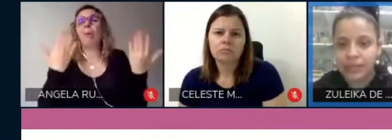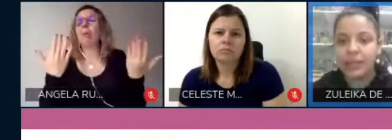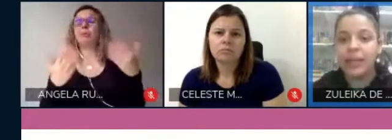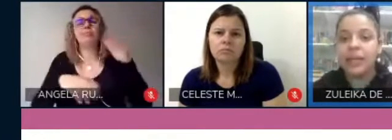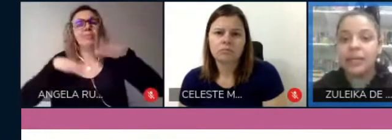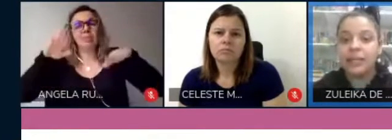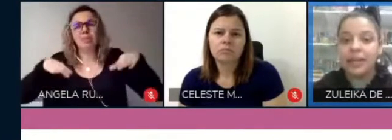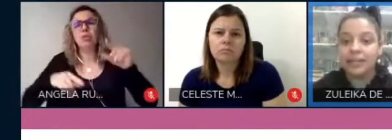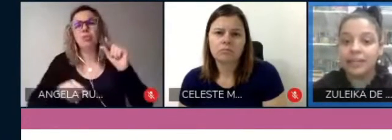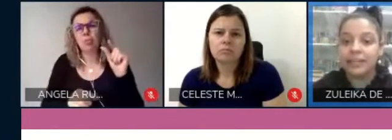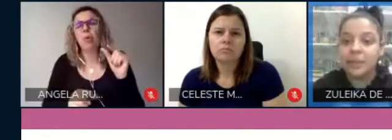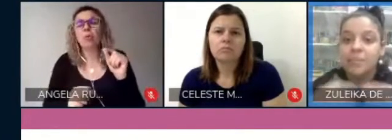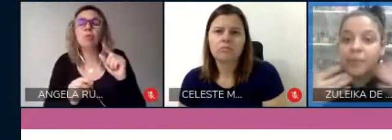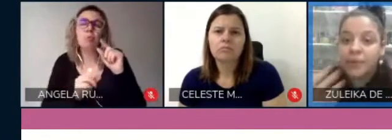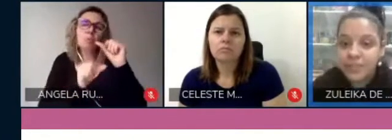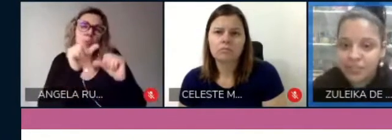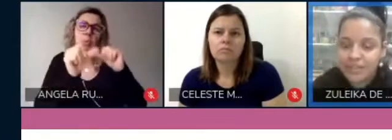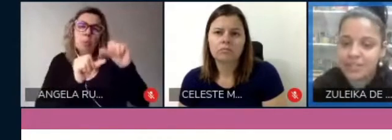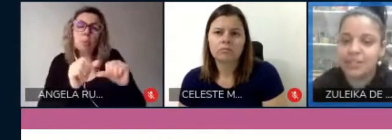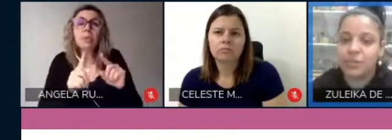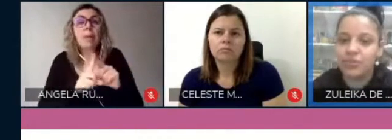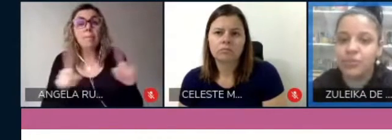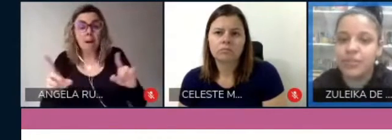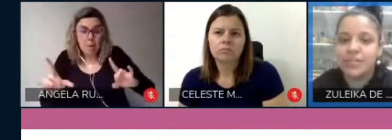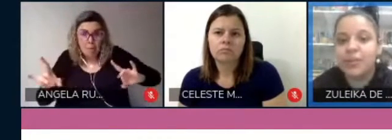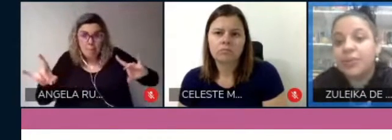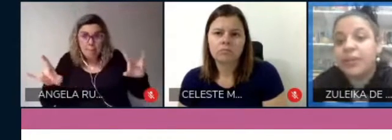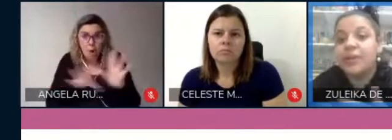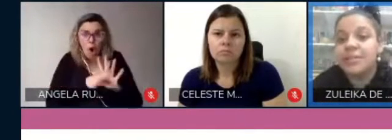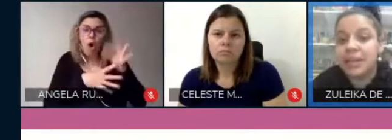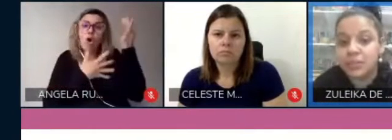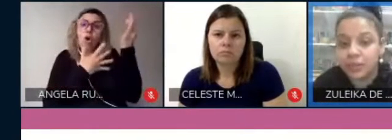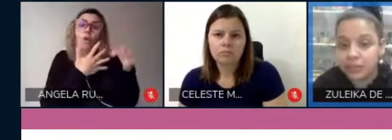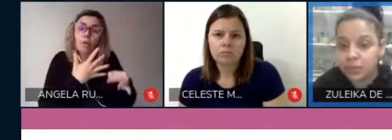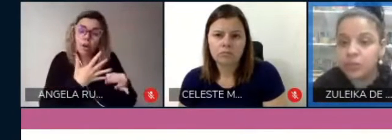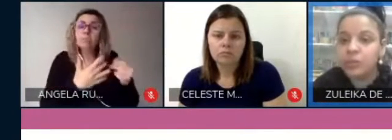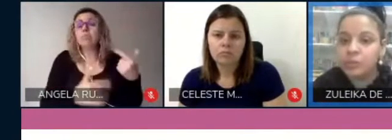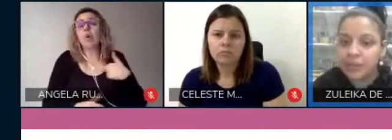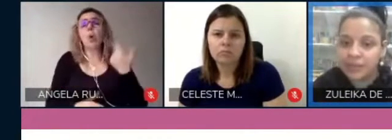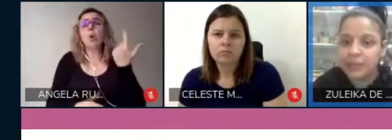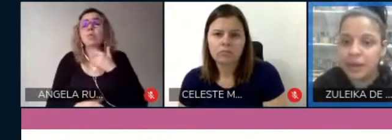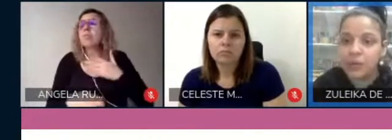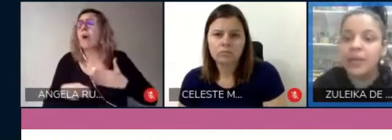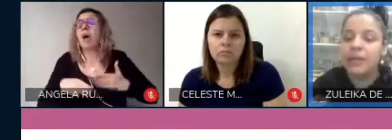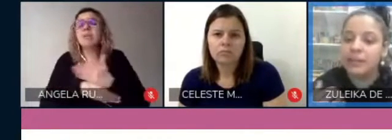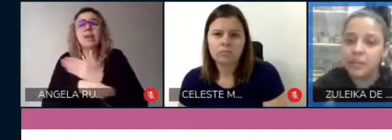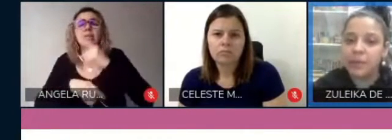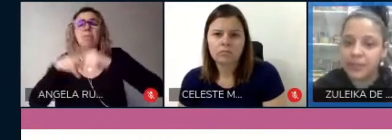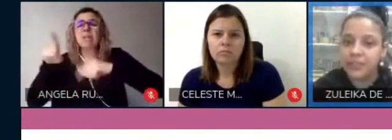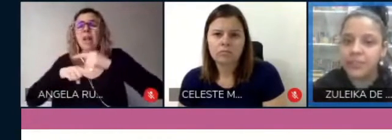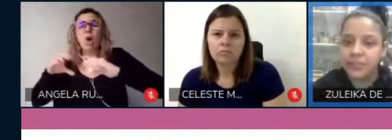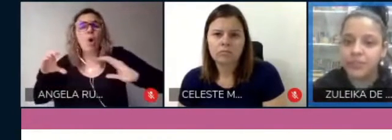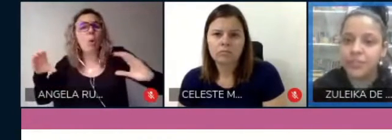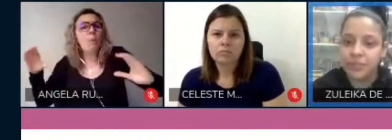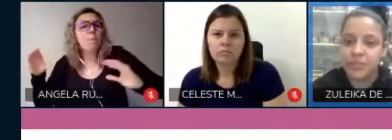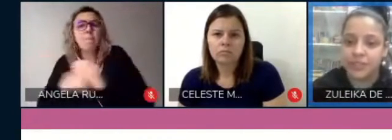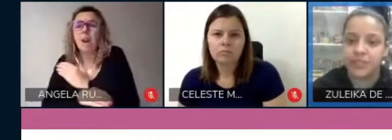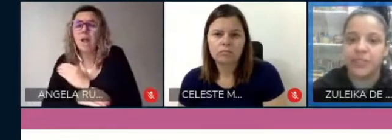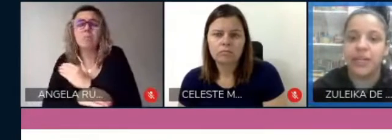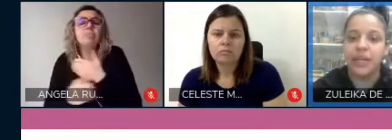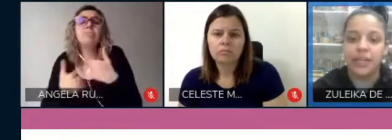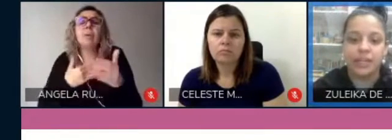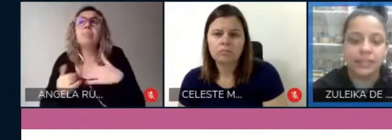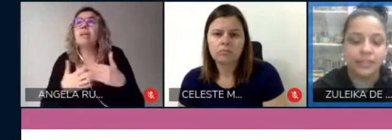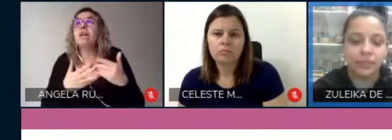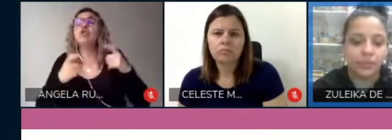meu celular, e aí depois que eu faço essa configuração eu tenho acesso a todo o material independente de onde